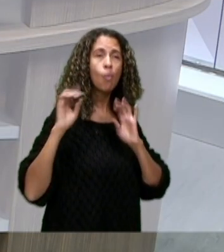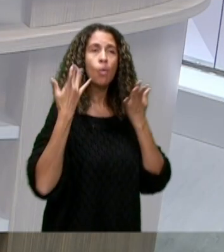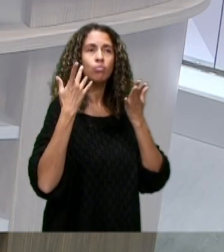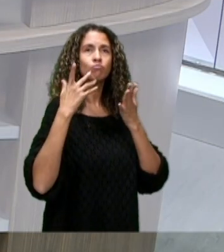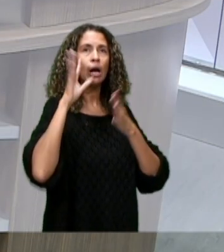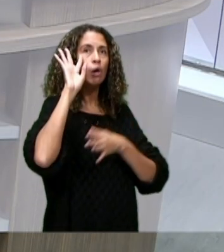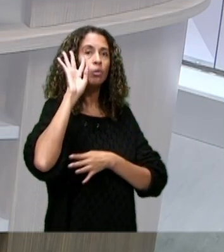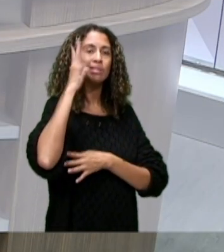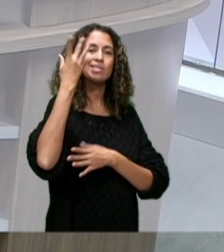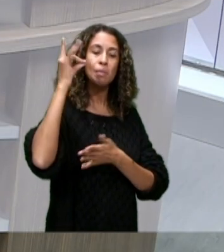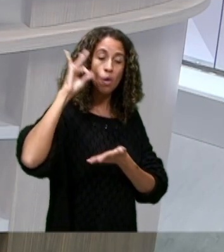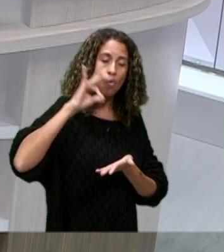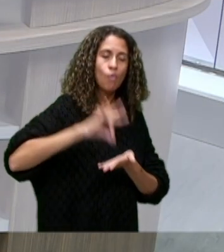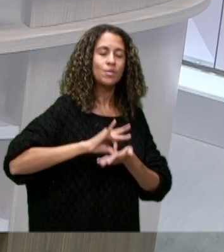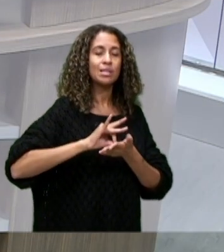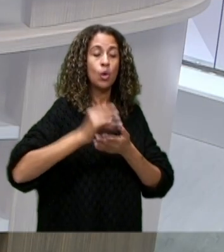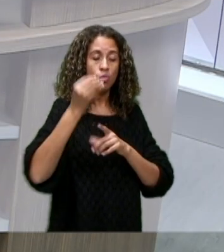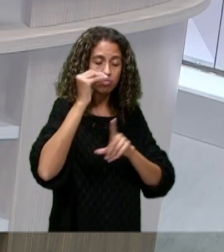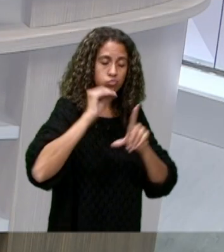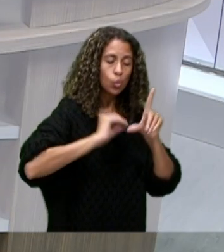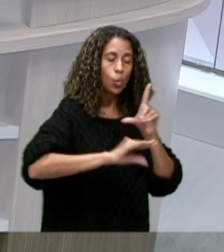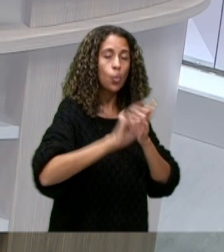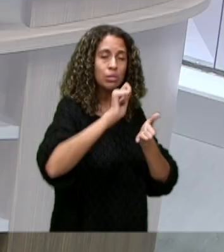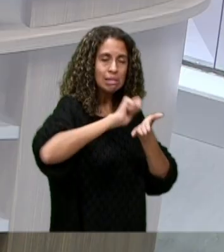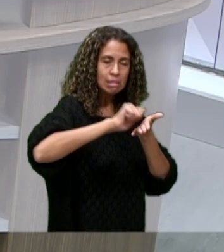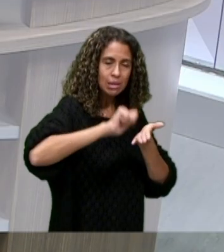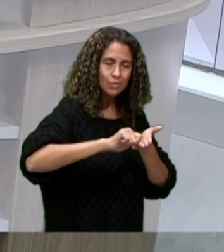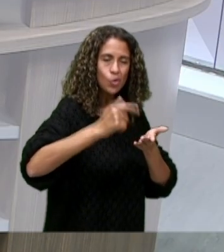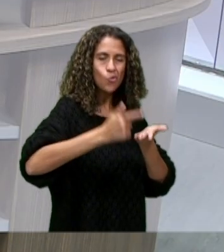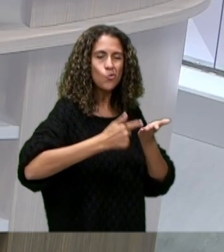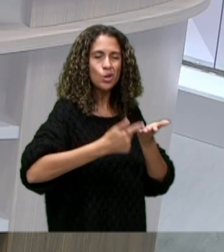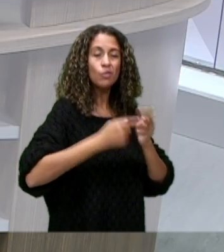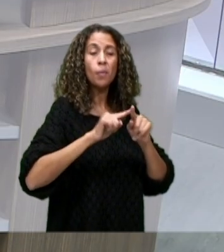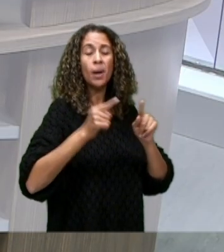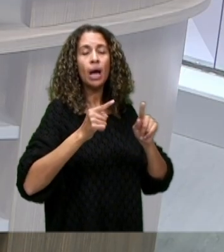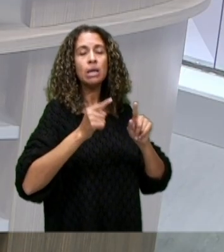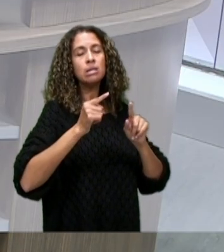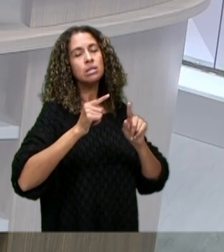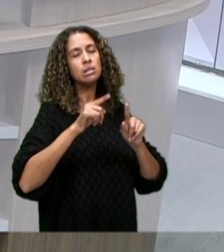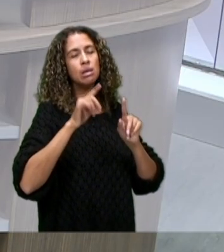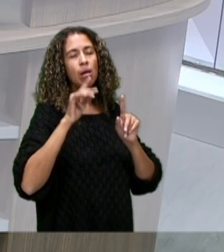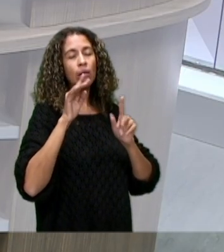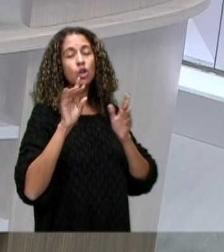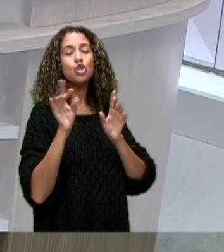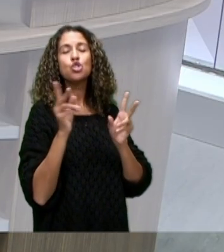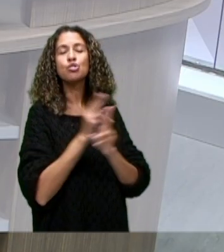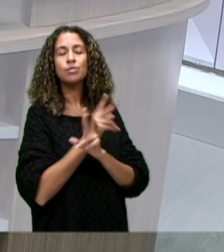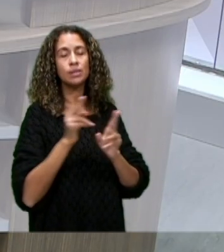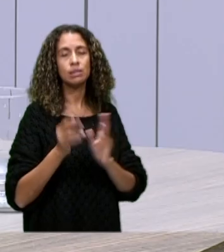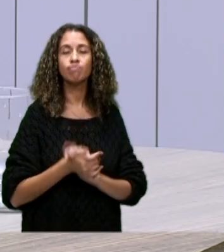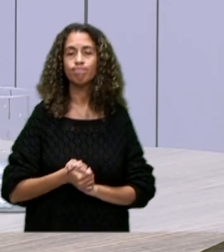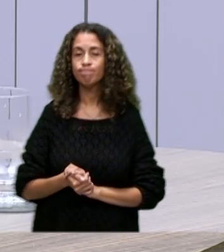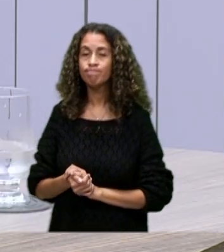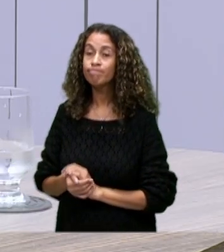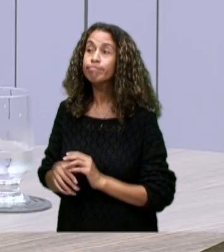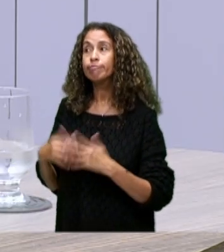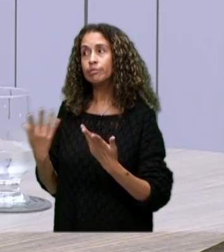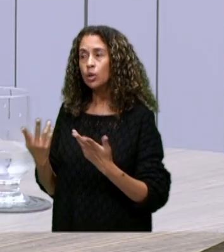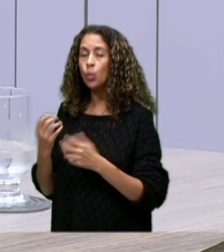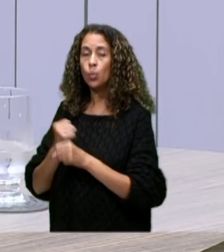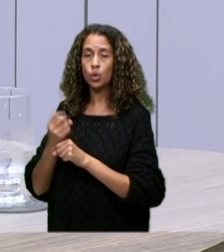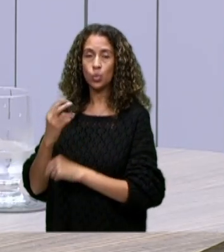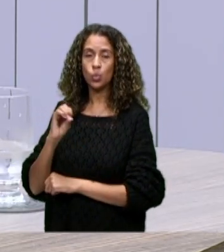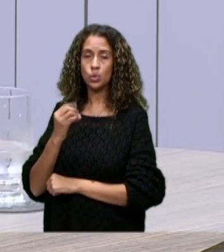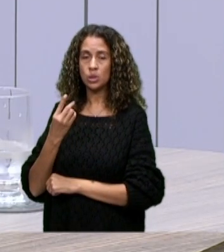aquilo ali merece o registro histórico de dizer assim, isso é um fato histórico? Por exemplo, a gente teve o 2001, do 11 de